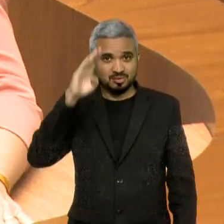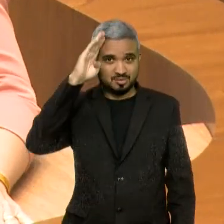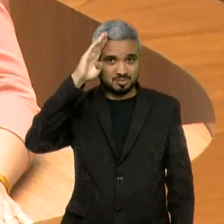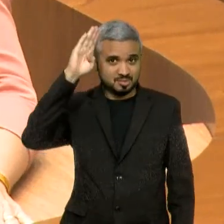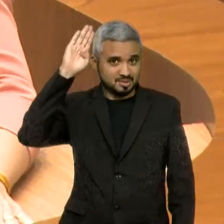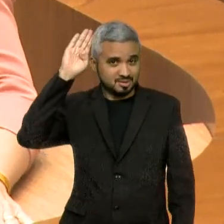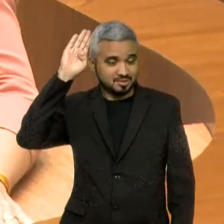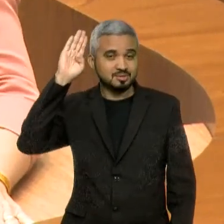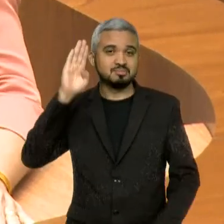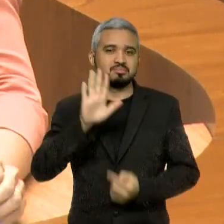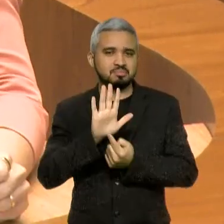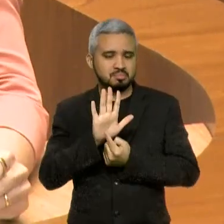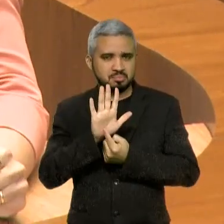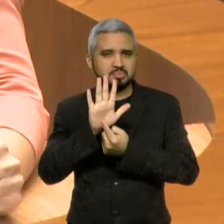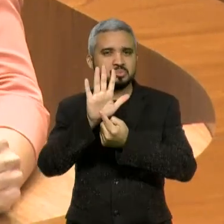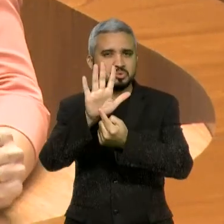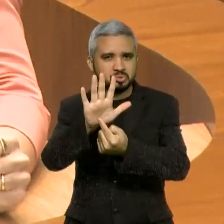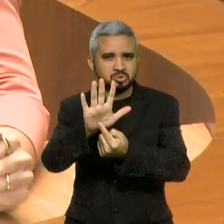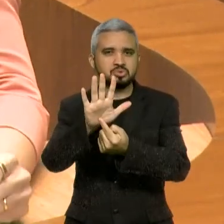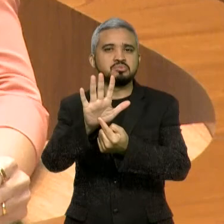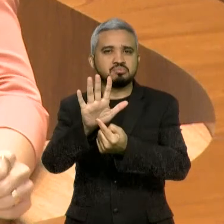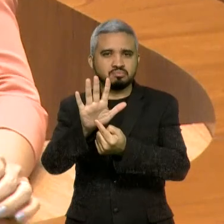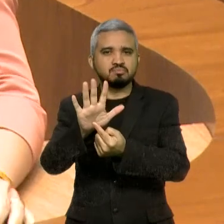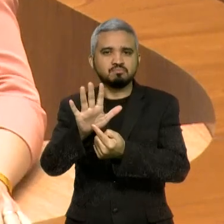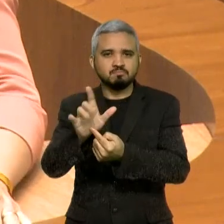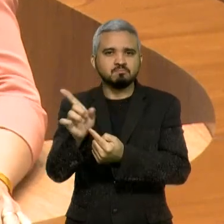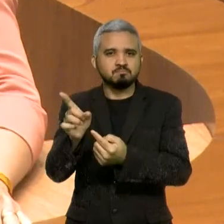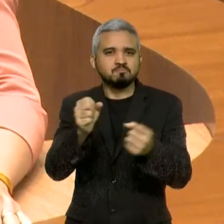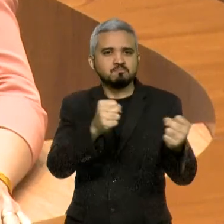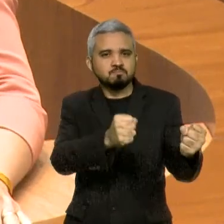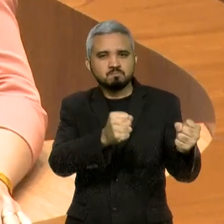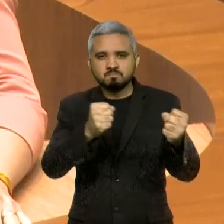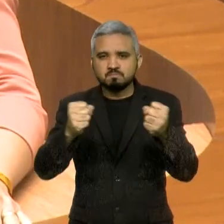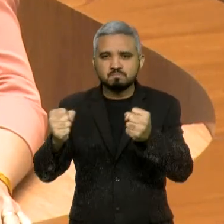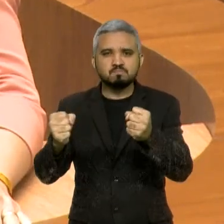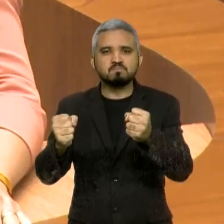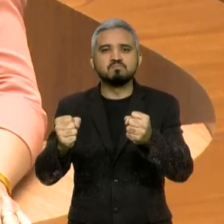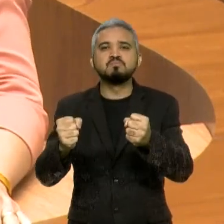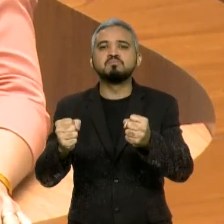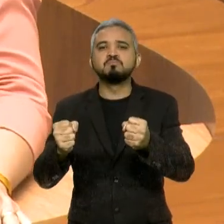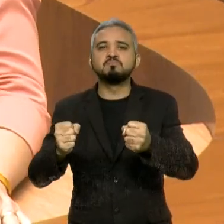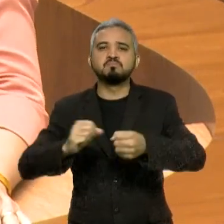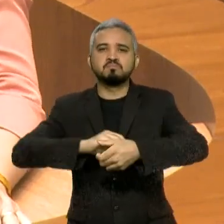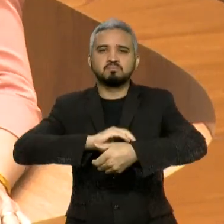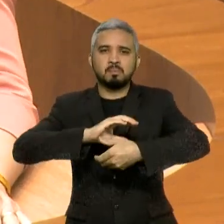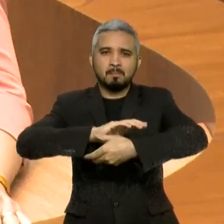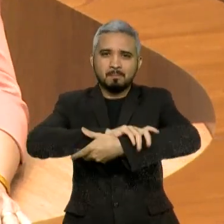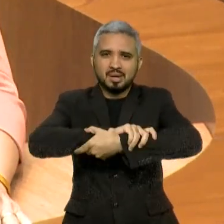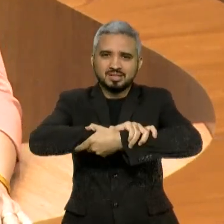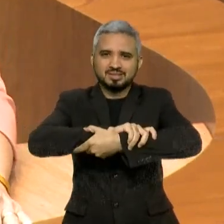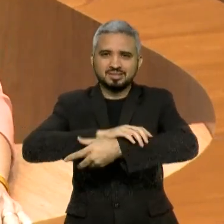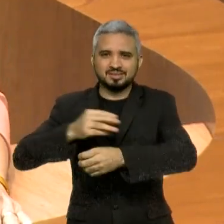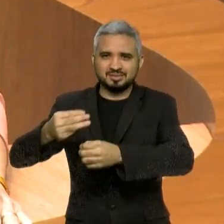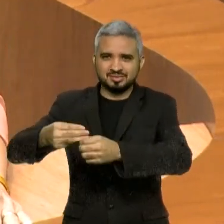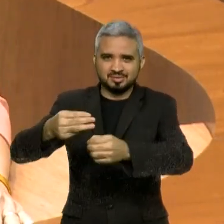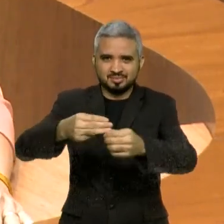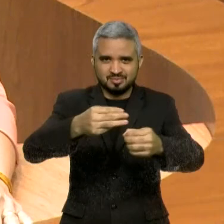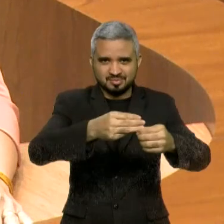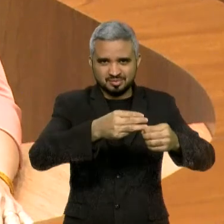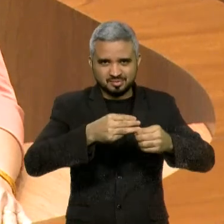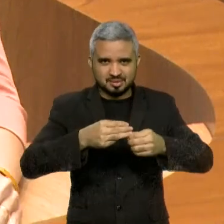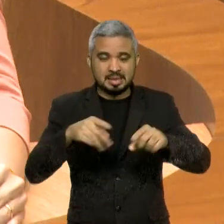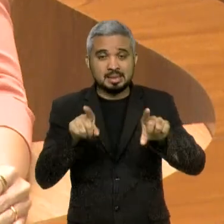vez a sua força municipalista e também mostrou ser um